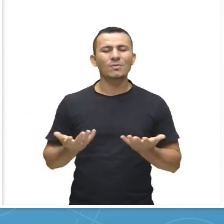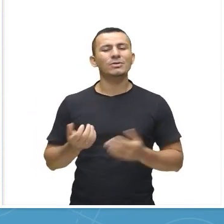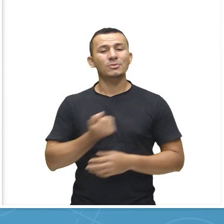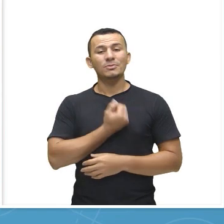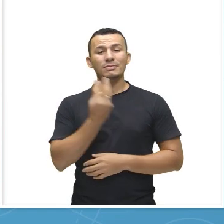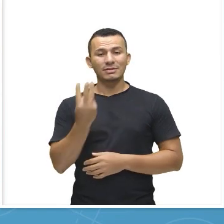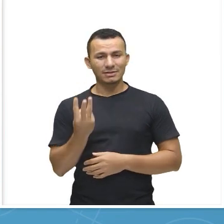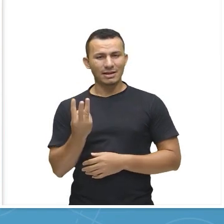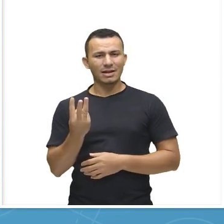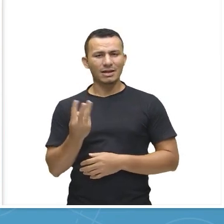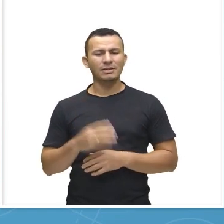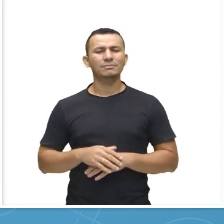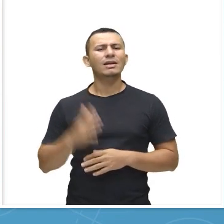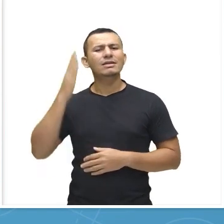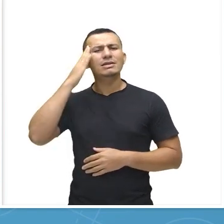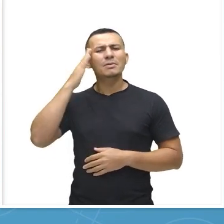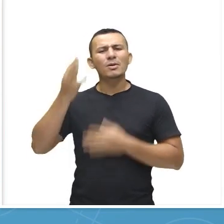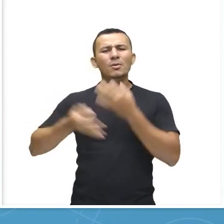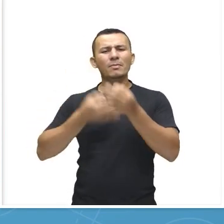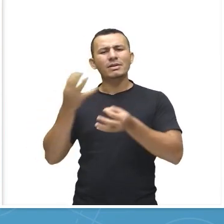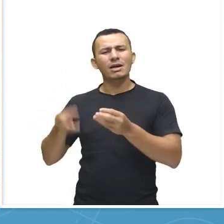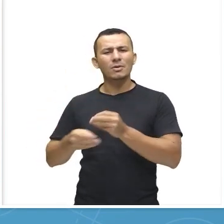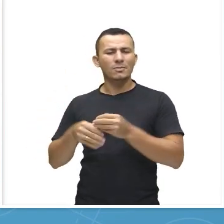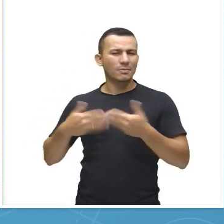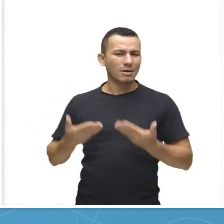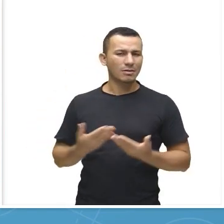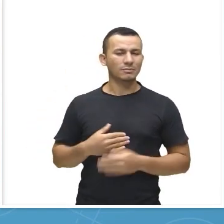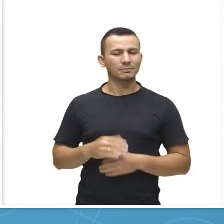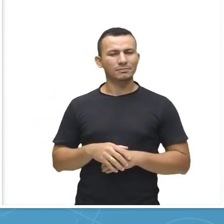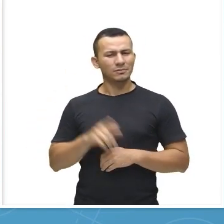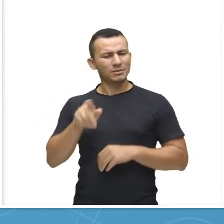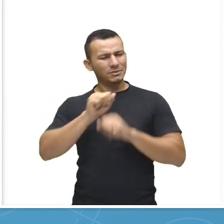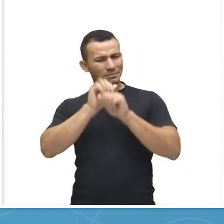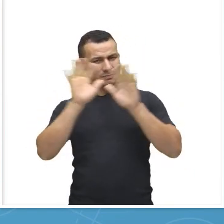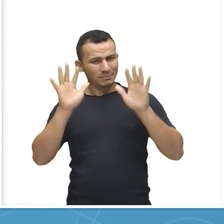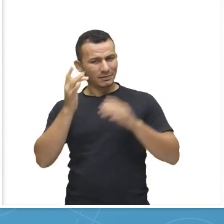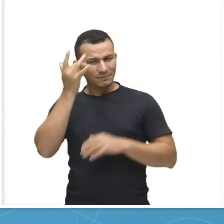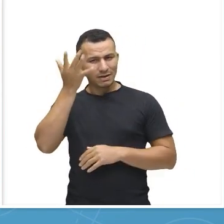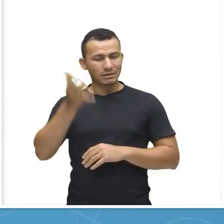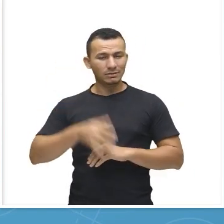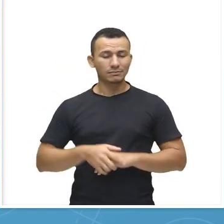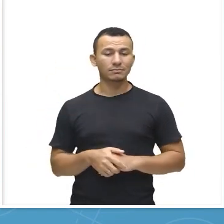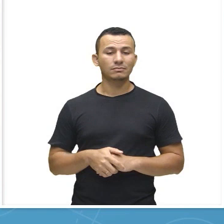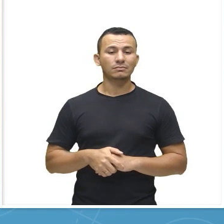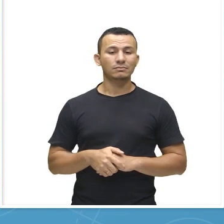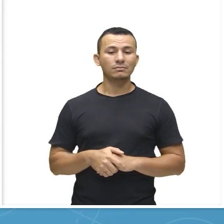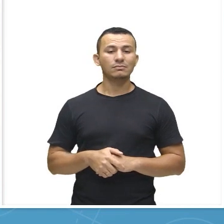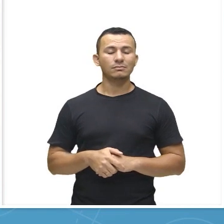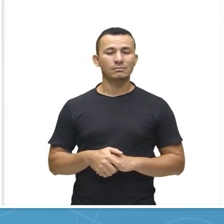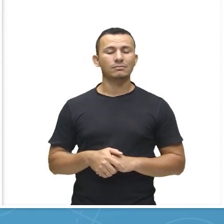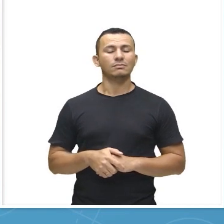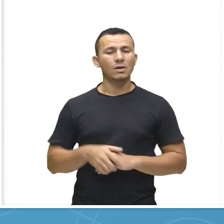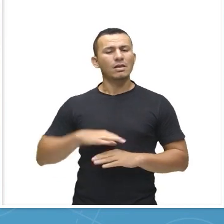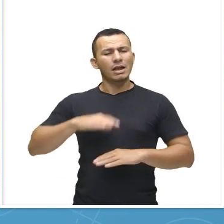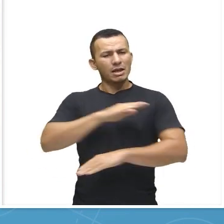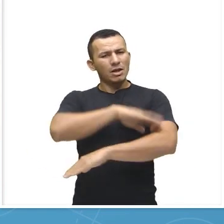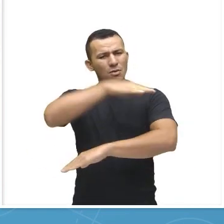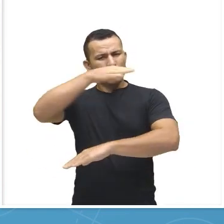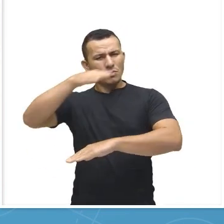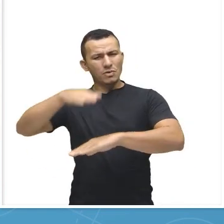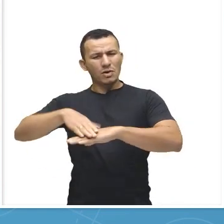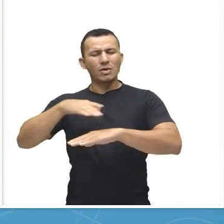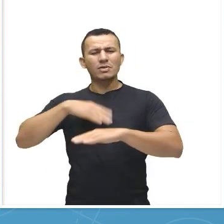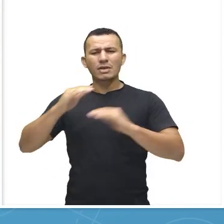terceira questão. Bora ver o comentário dela? Ficar mais fácil? Letra D. Os dobramentos recentes ou montanhas jovens possuem